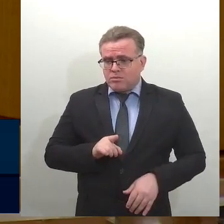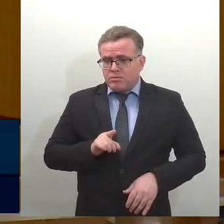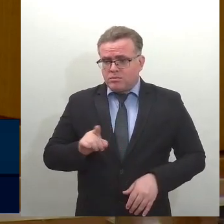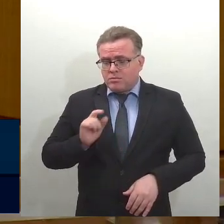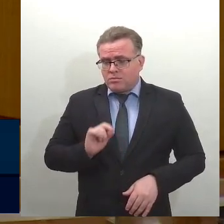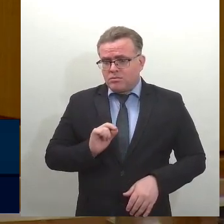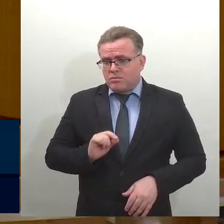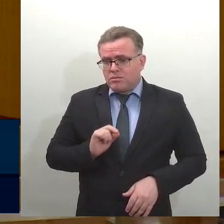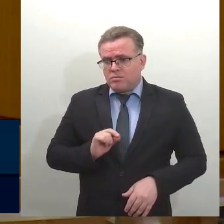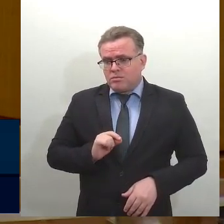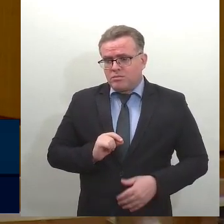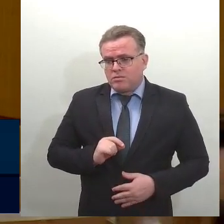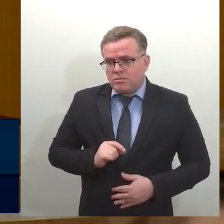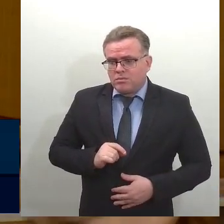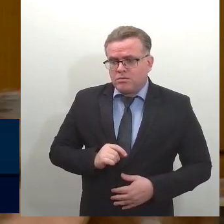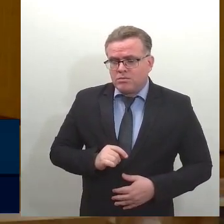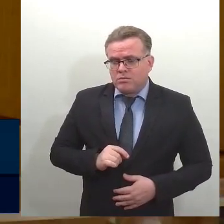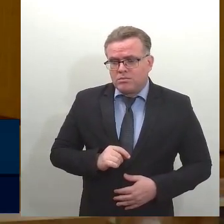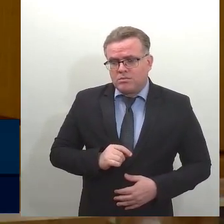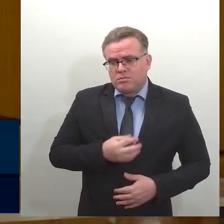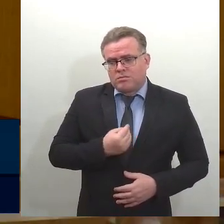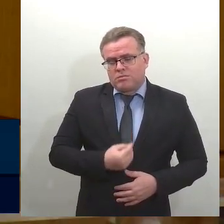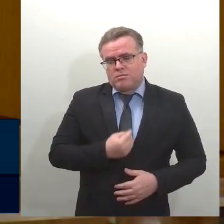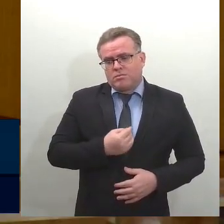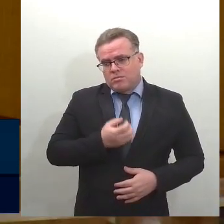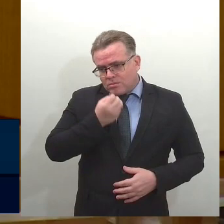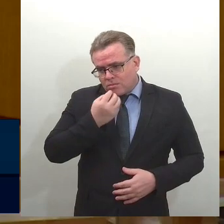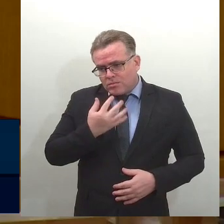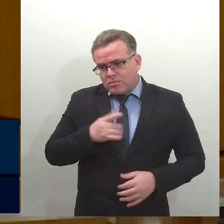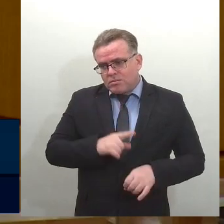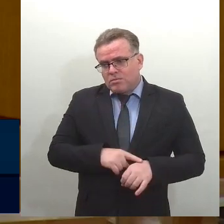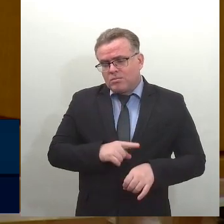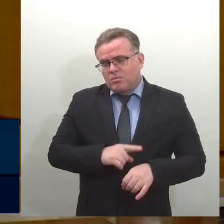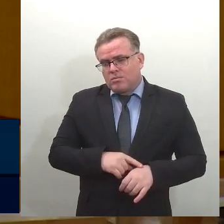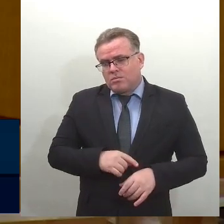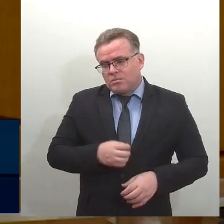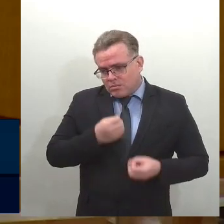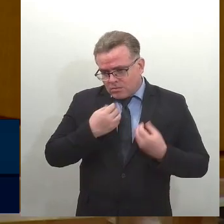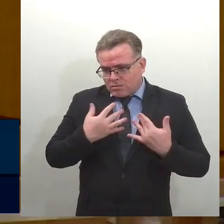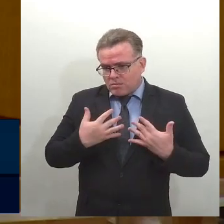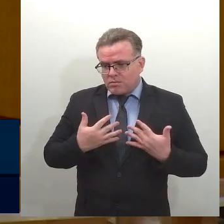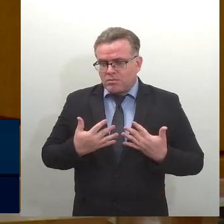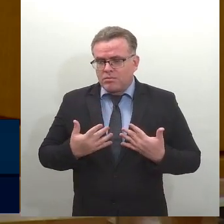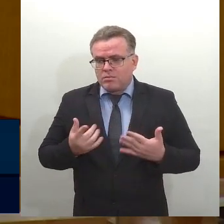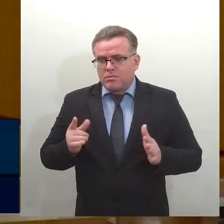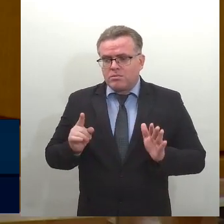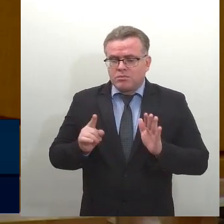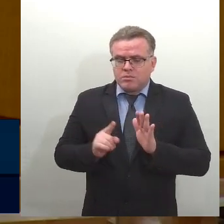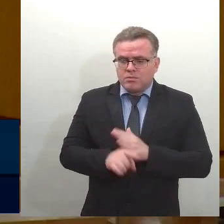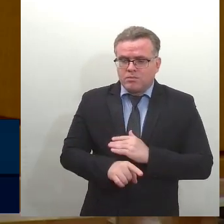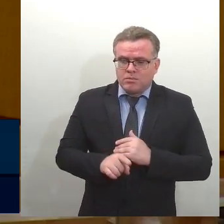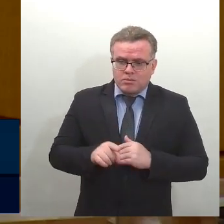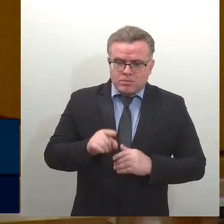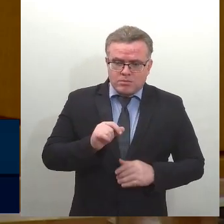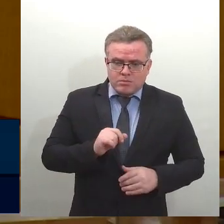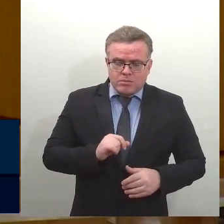vivesse um momento ruim. E eu quero fazer uma pergunta ao nobre deputado, que foi inclusive